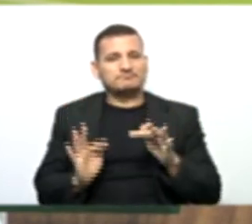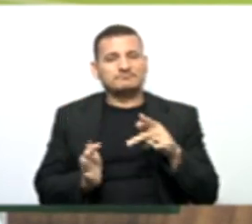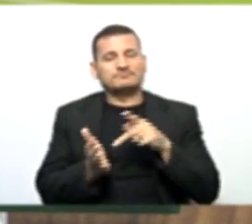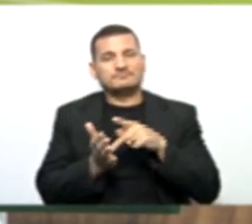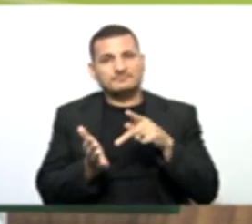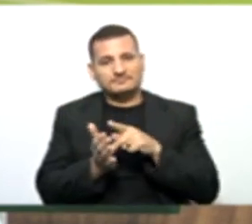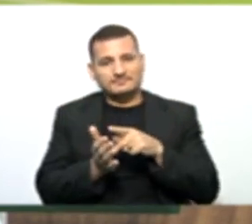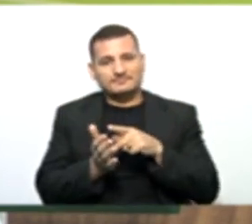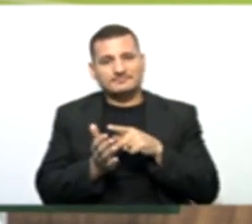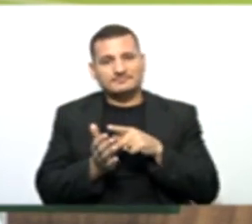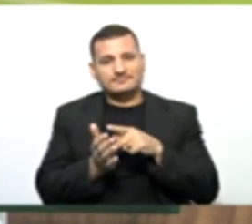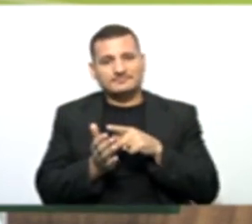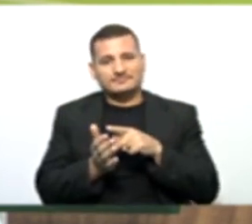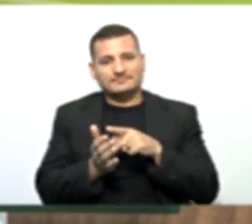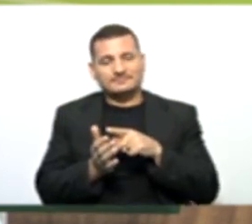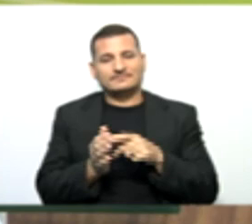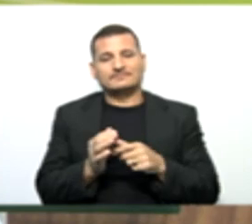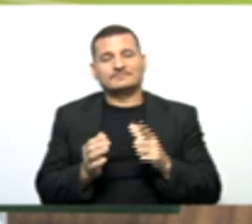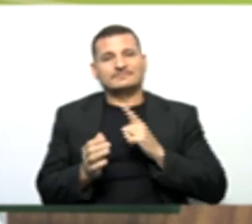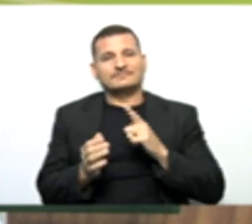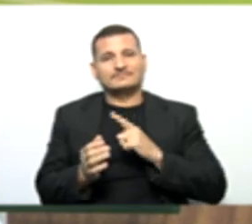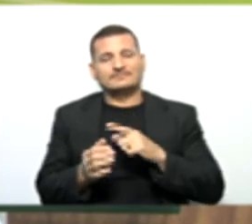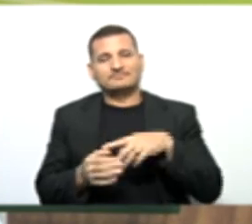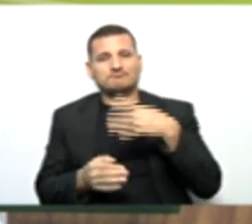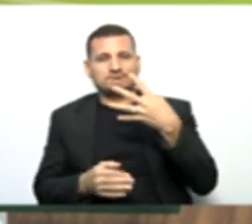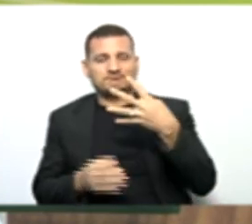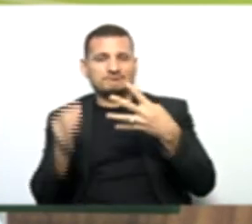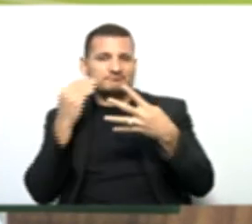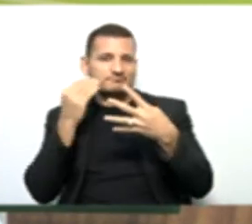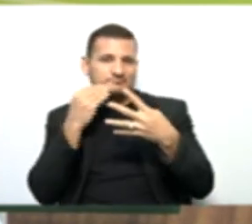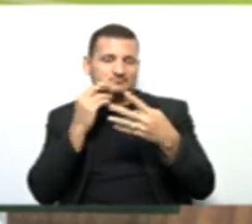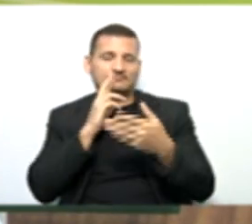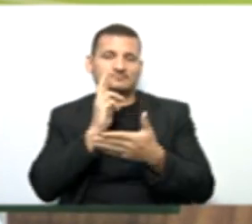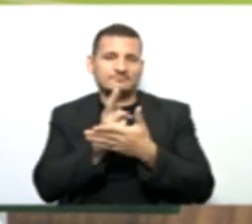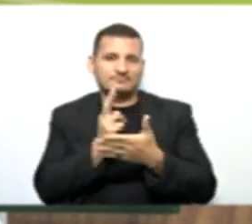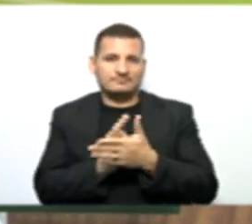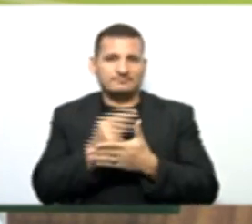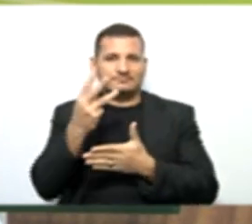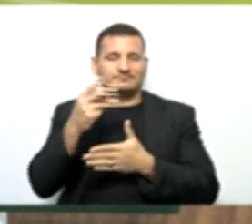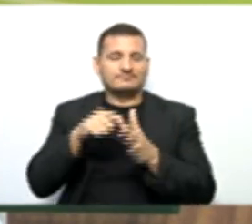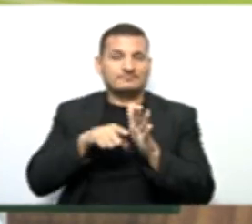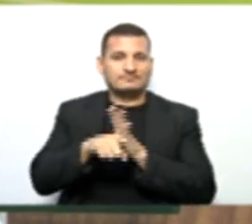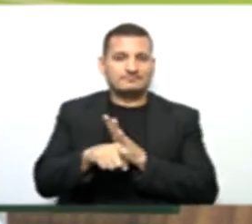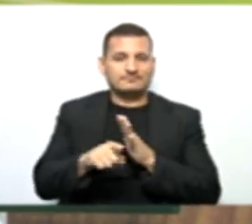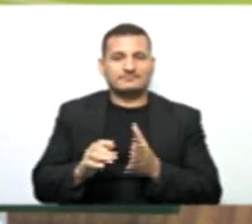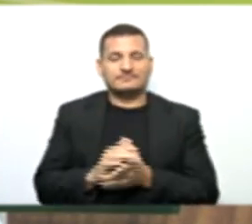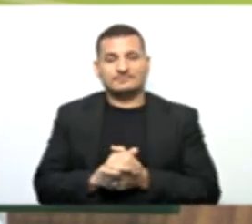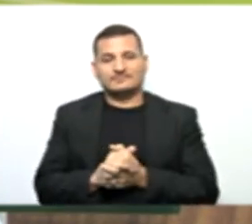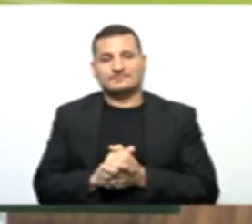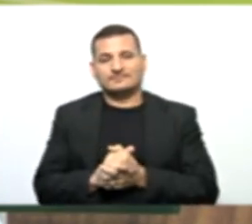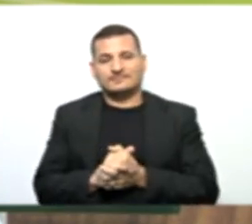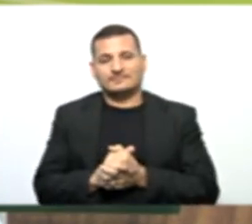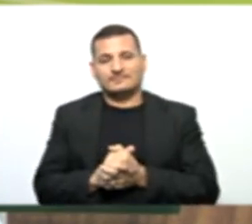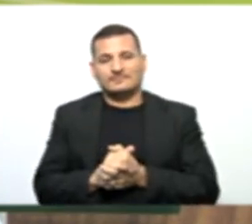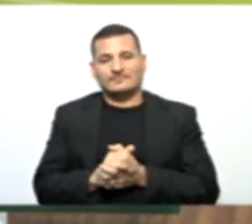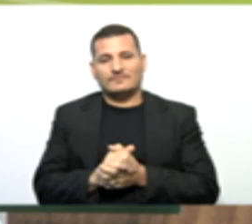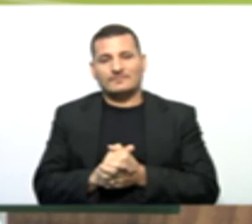participação. Tivemos 4 tentativas de resoluções para a questão 3.